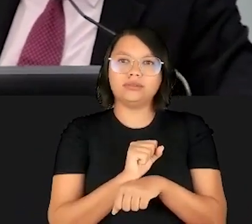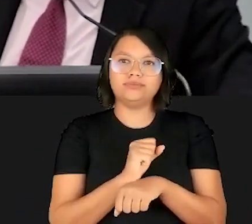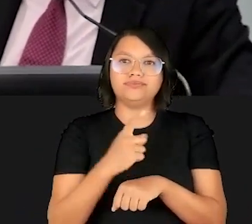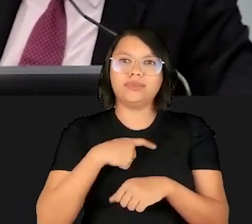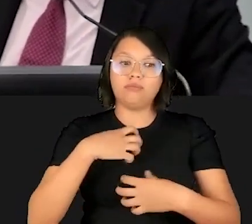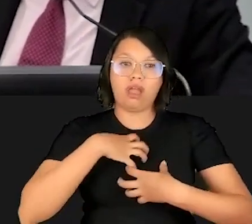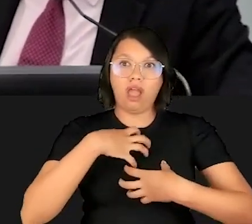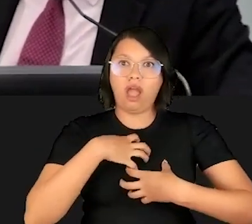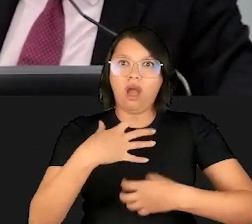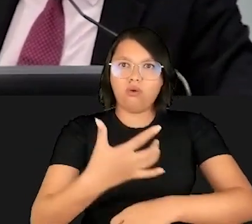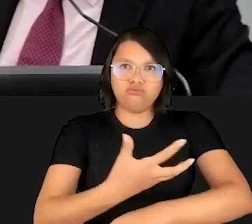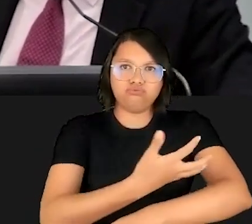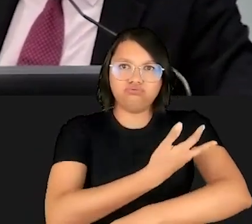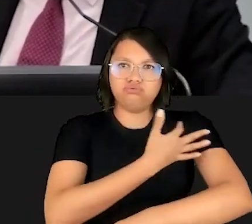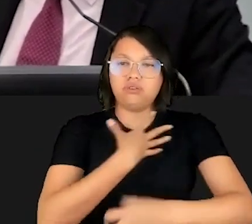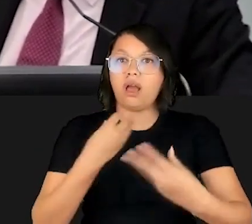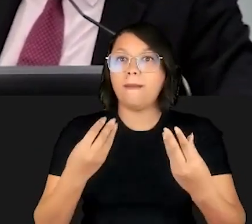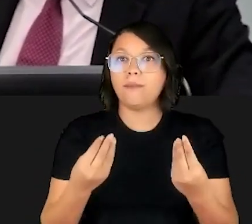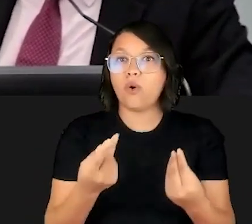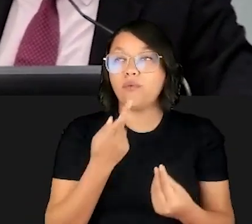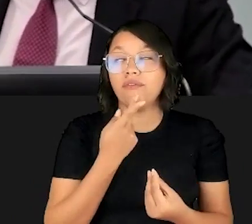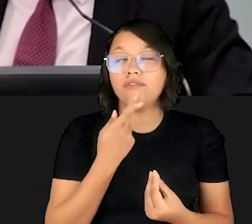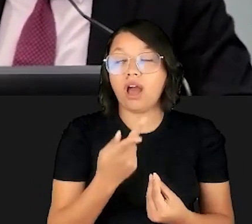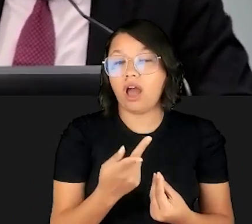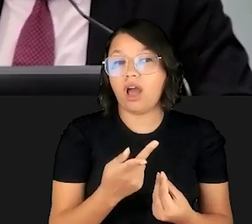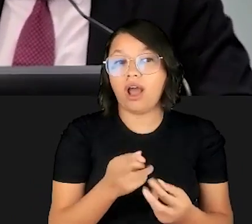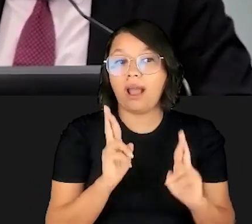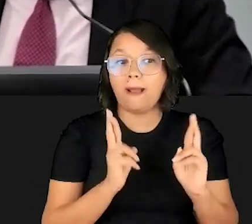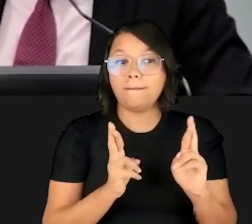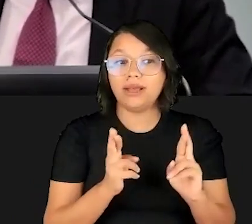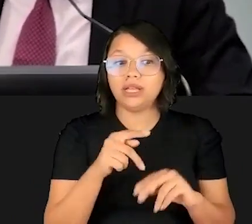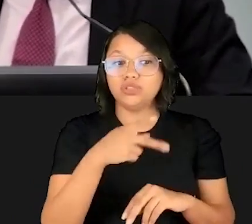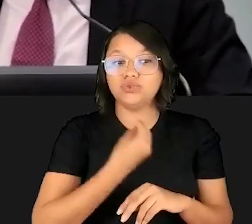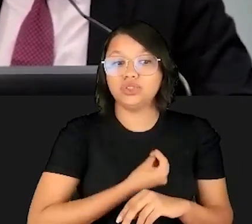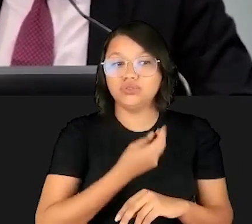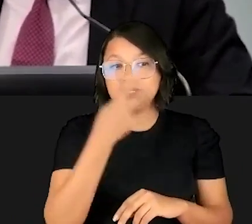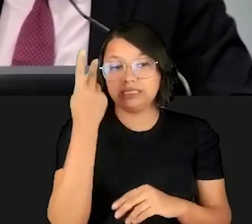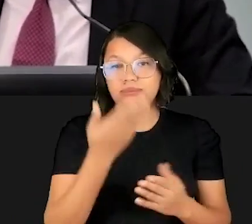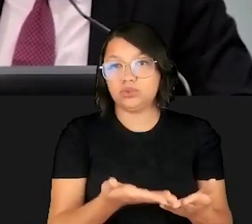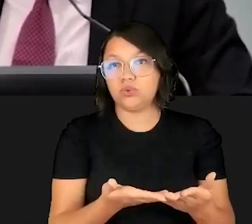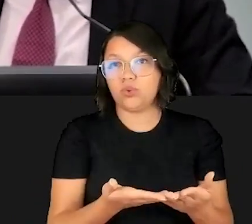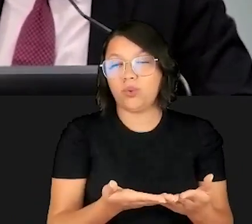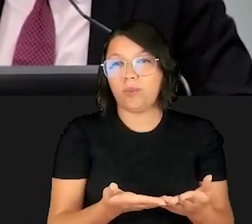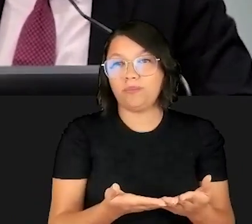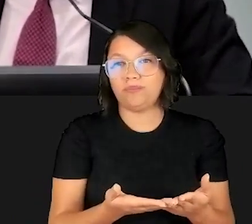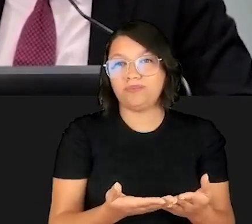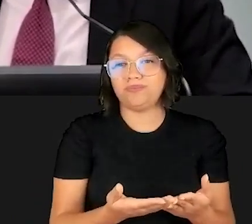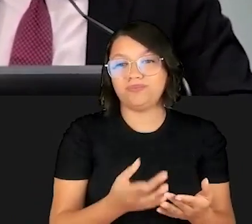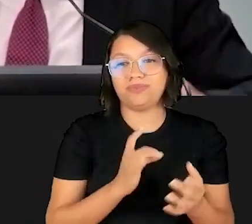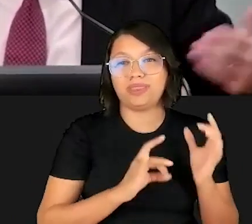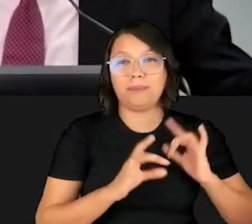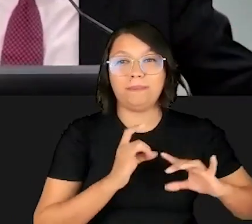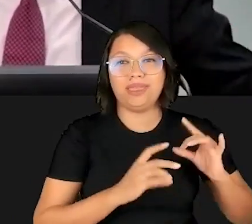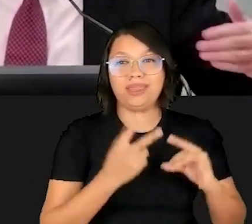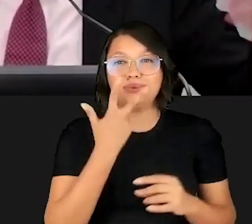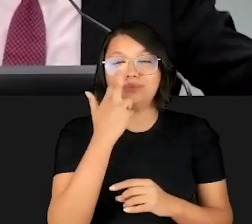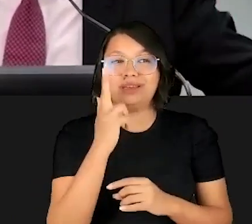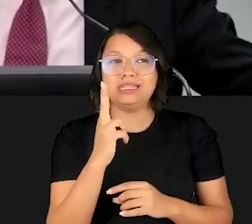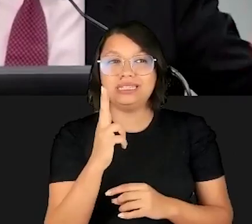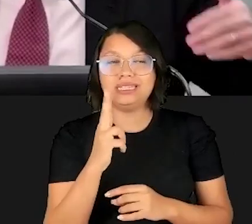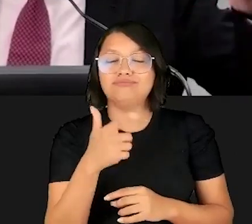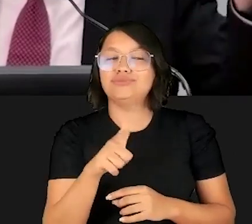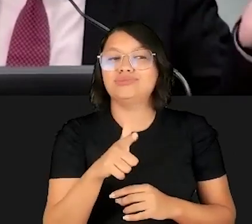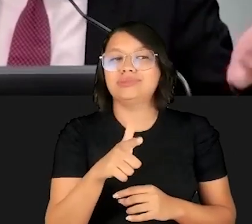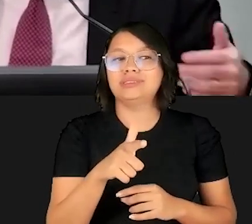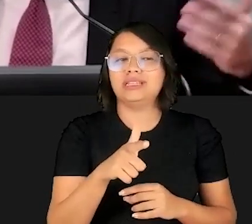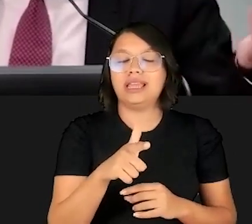quando você está falando de expectativa de vida do indivíduo, né? Tem o medo de parecer desinteressado. Esse médico é um médico